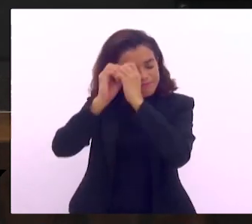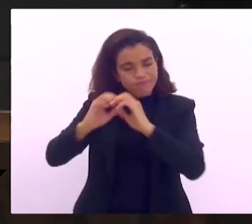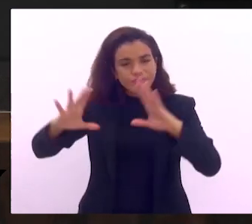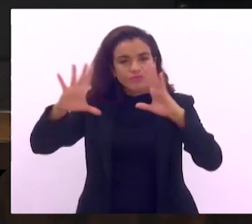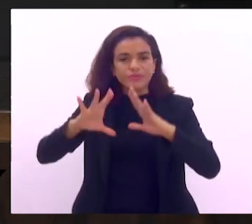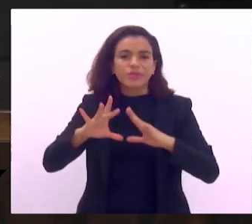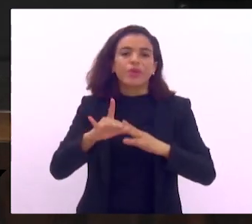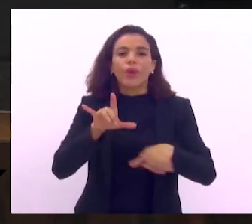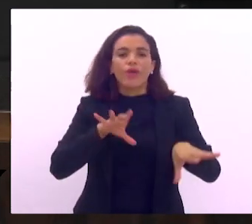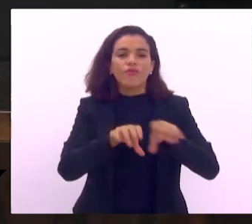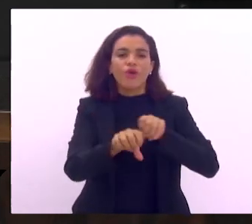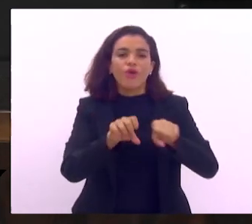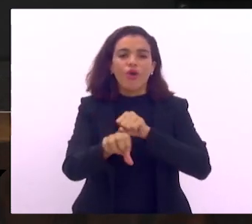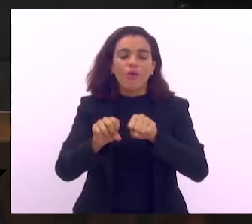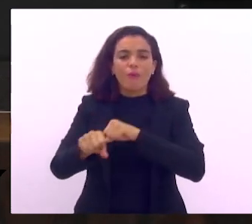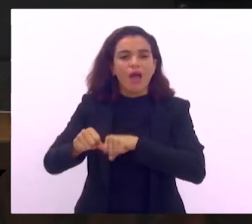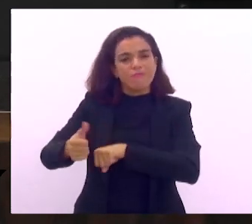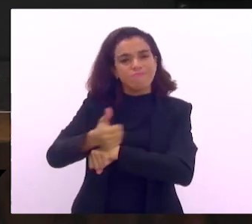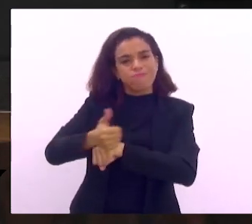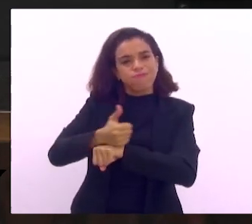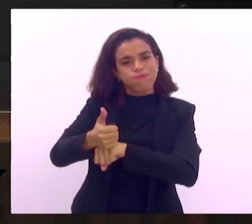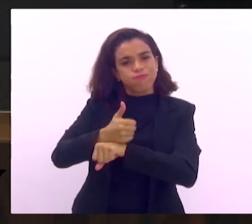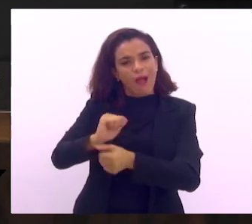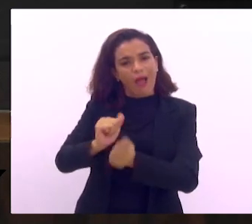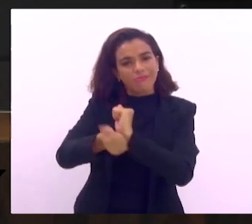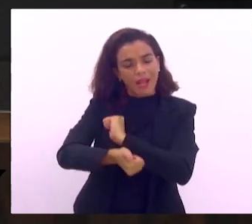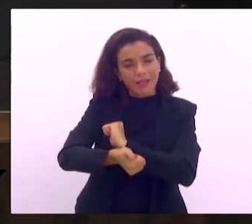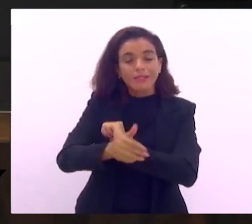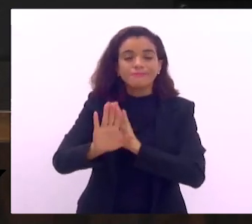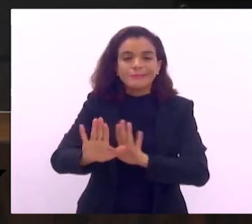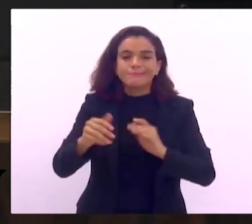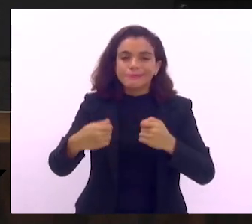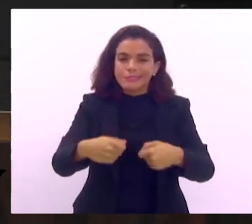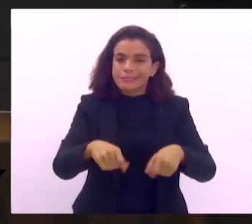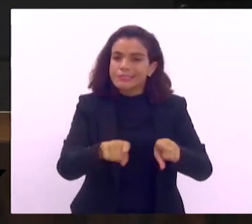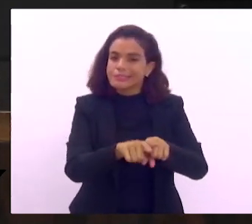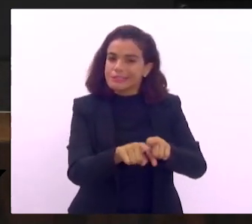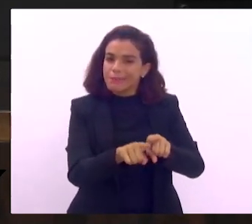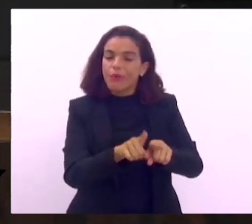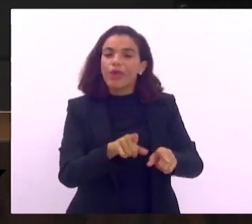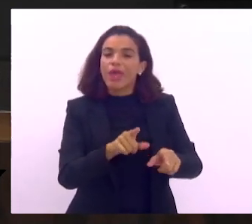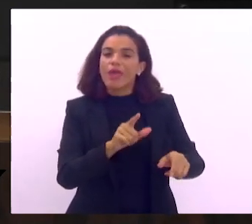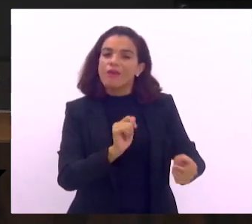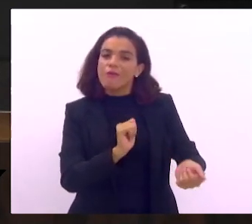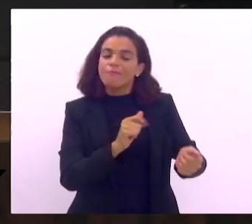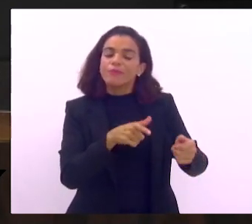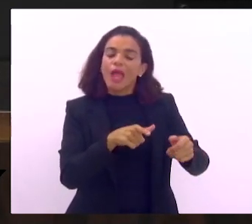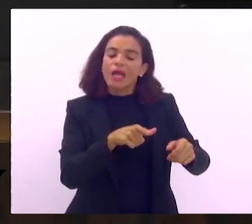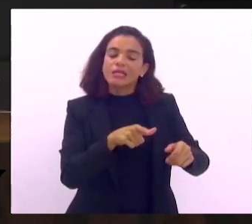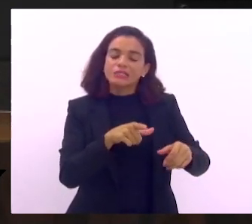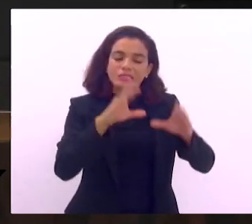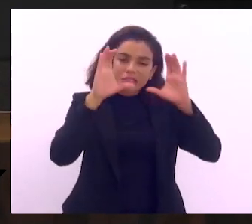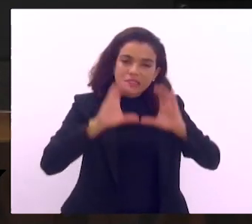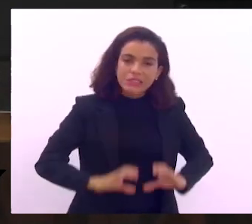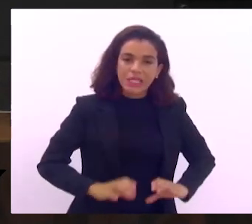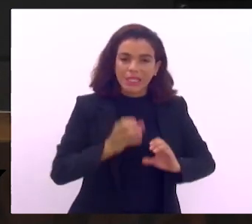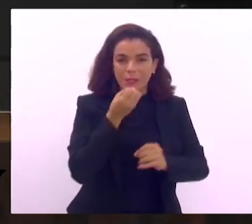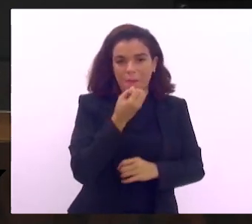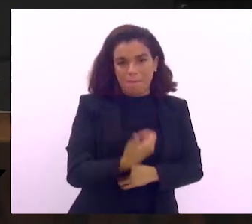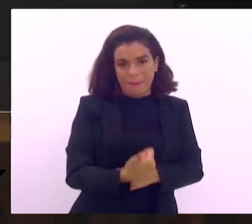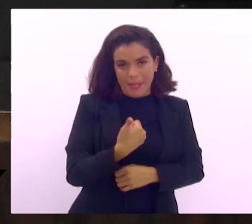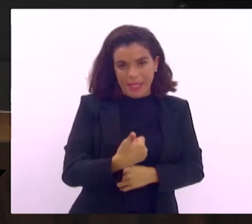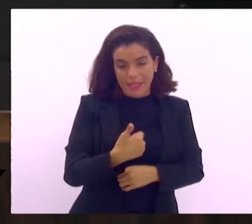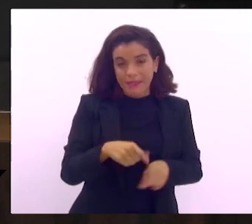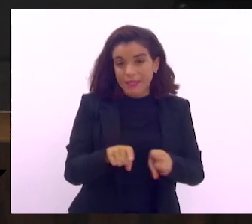formar atletas de alto nível, mas a gente precisa também formar cidadãos de bem. E o Célio de Barros